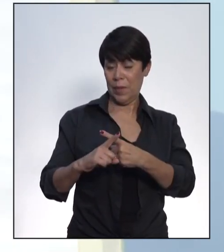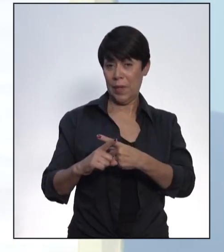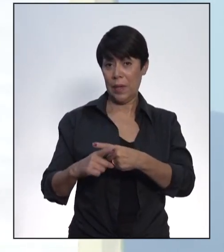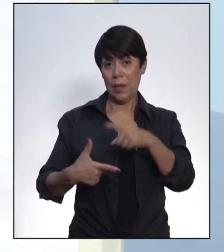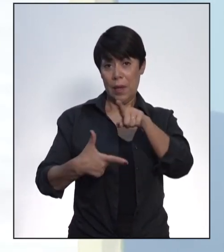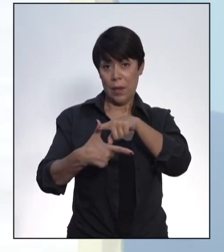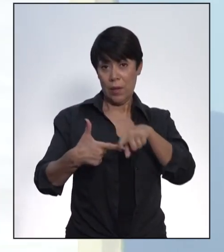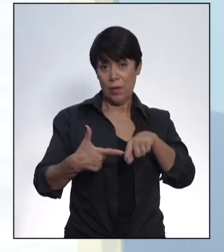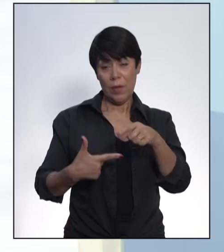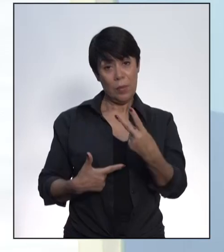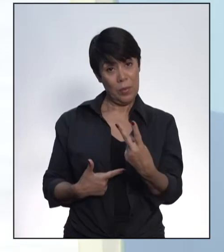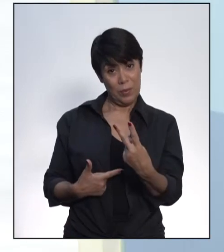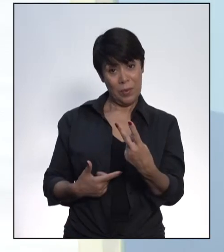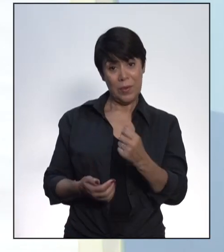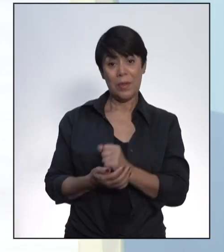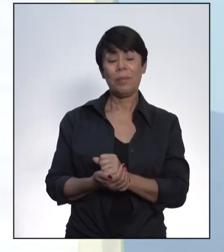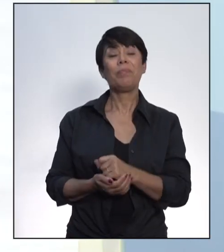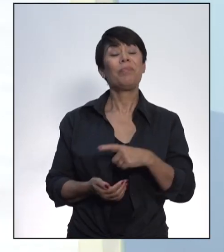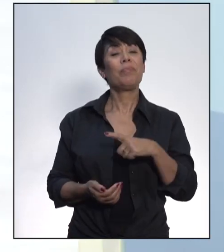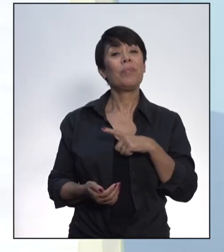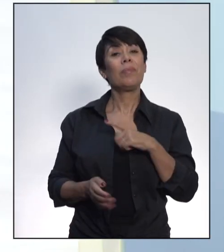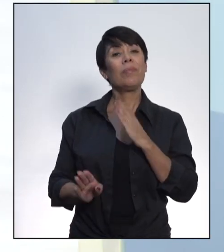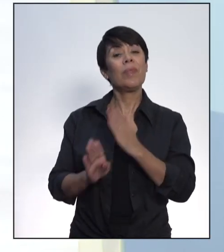por 2. Então, nós temos